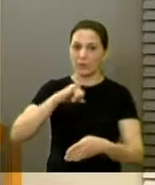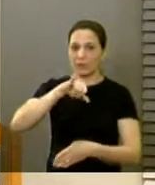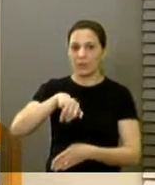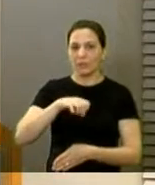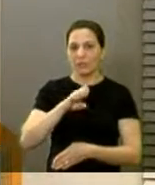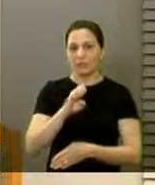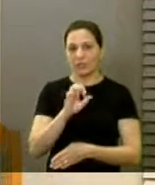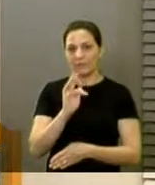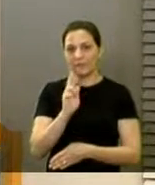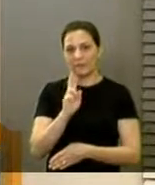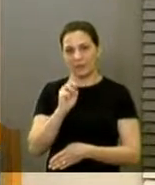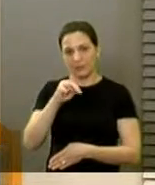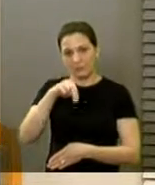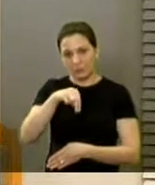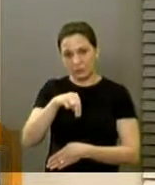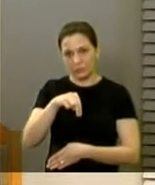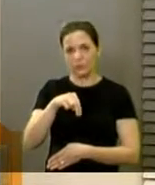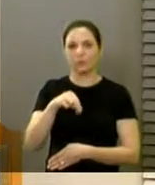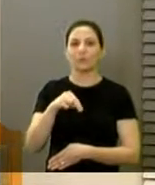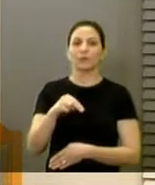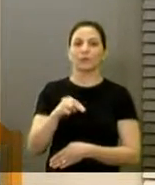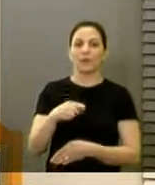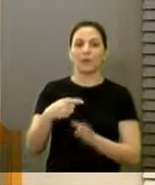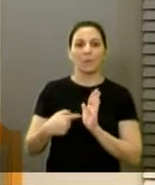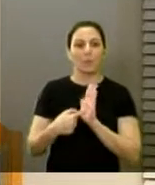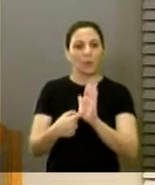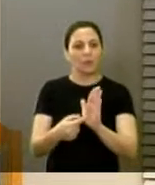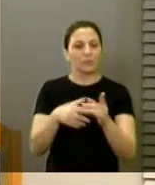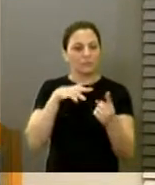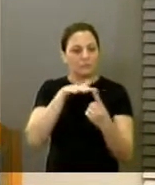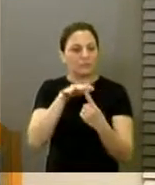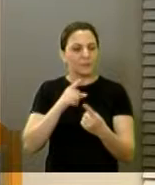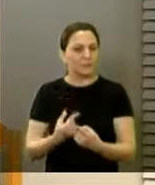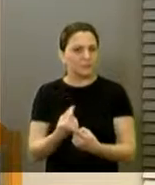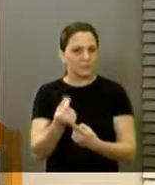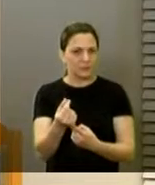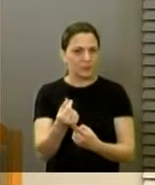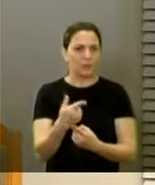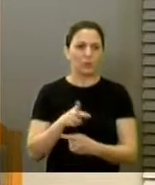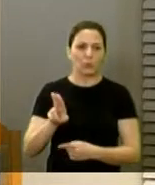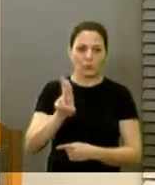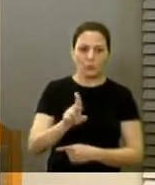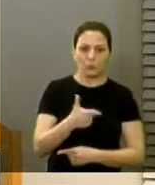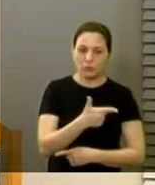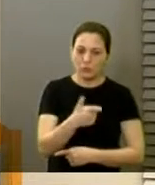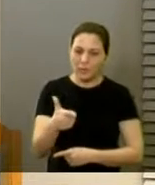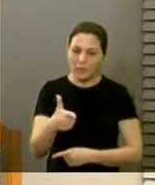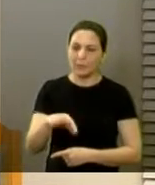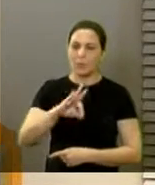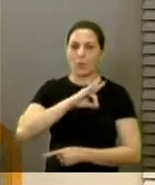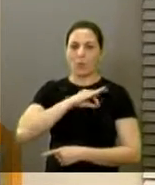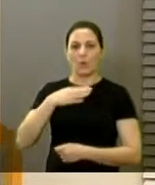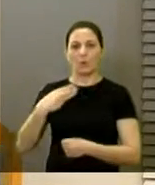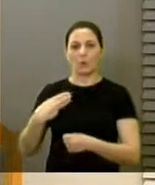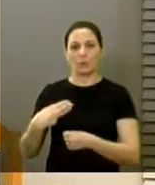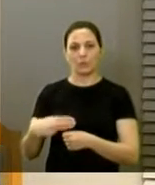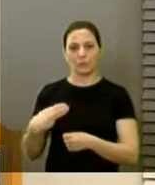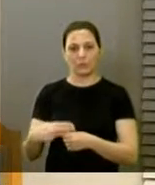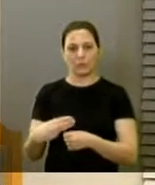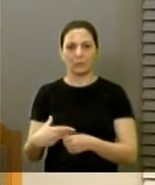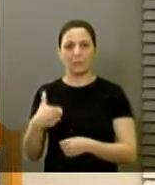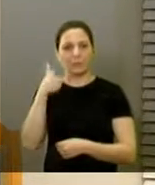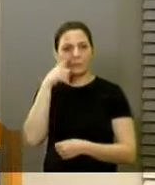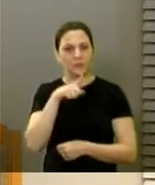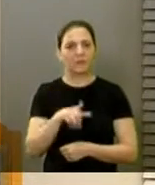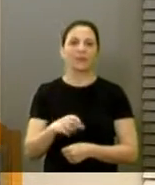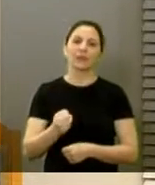para que apresente o impacto financeiro que o armamento da guarda municipal vai trazer o tenente santana também